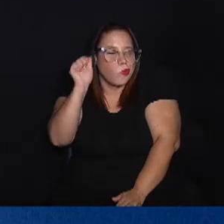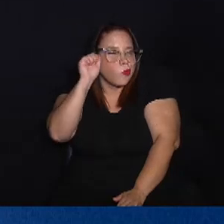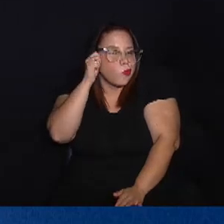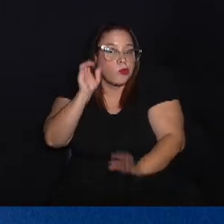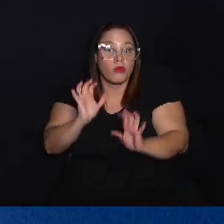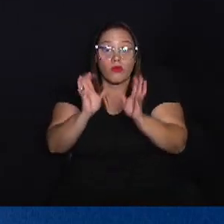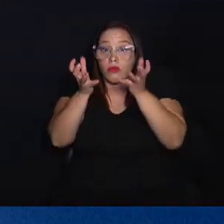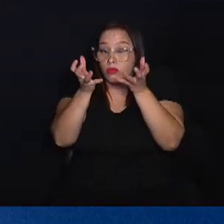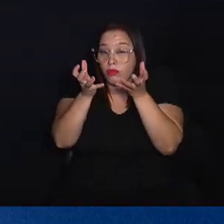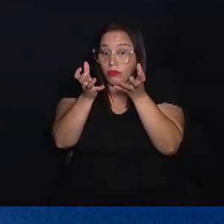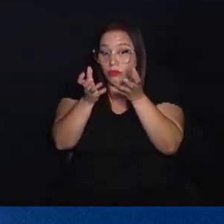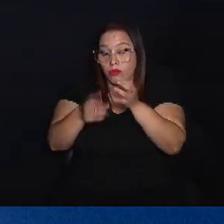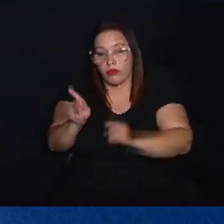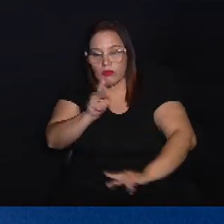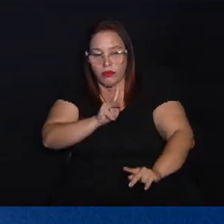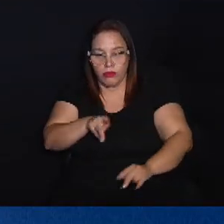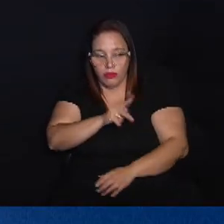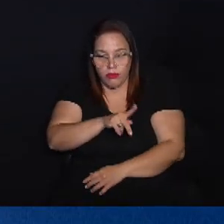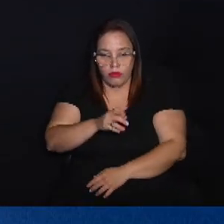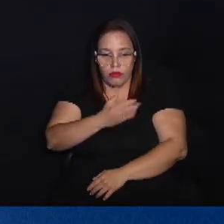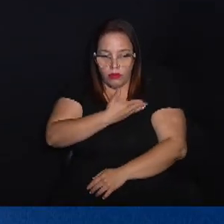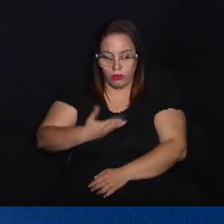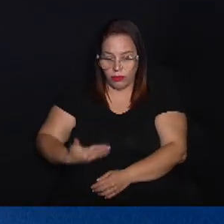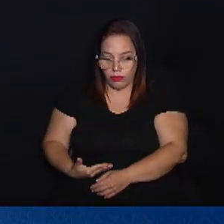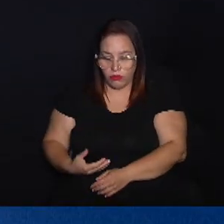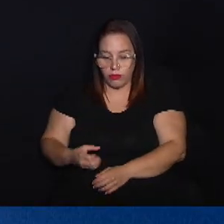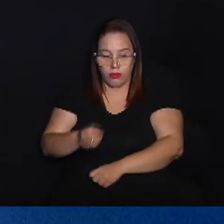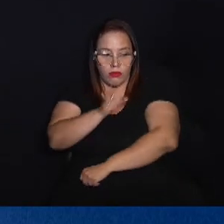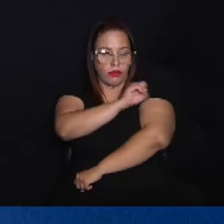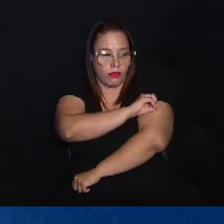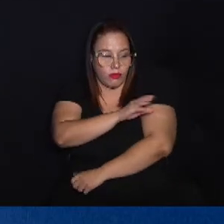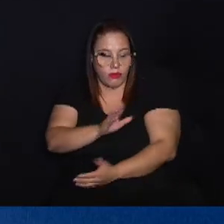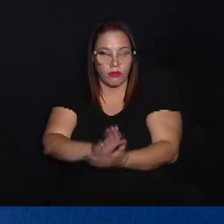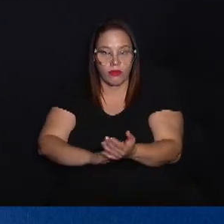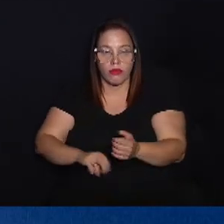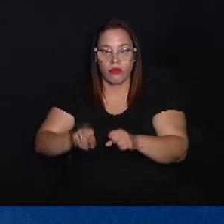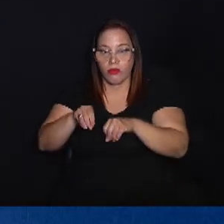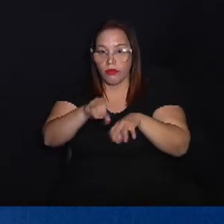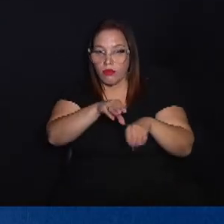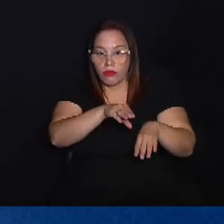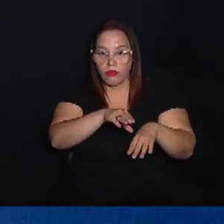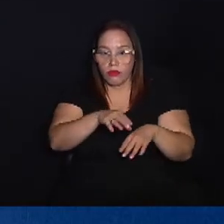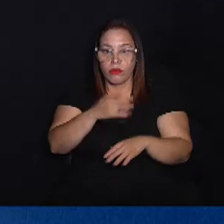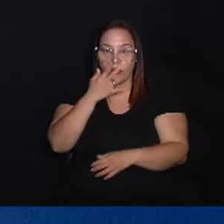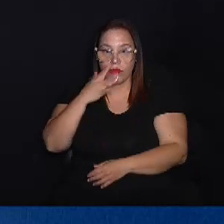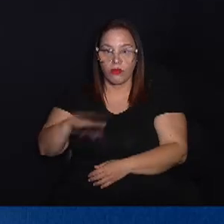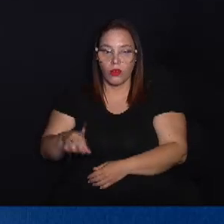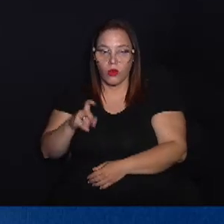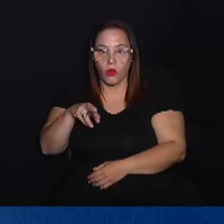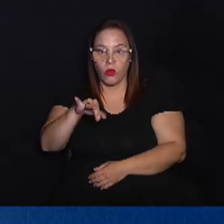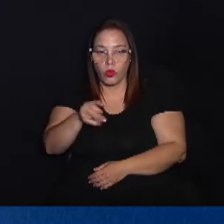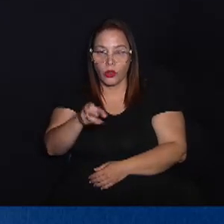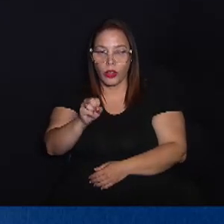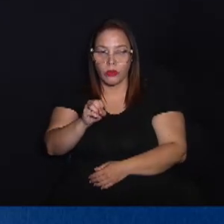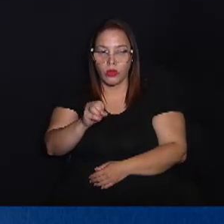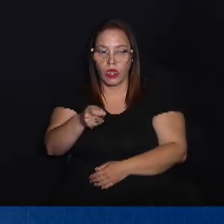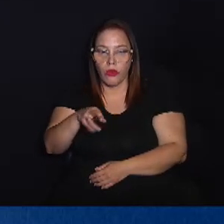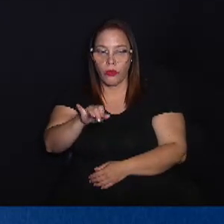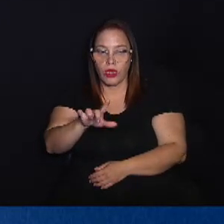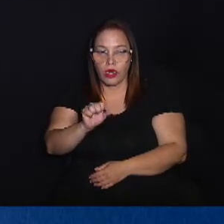com alunos e professores da Escola Municipal de Ensino Fundamental e Educação Infantil Dr. João Alves dos